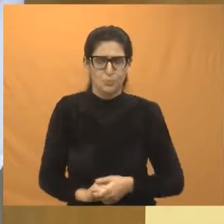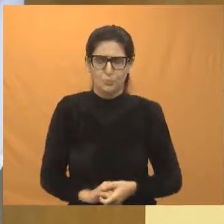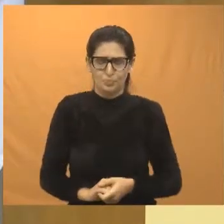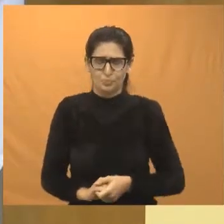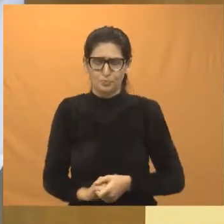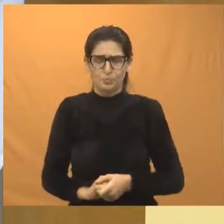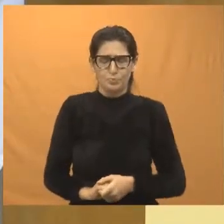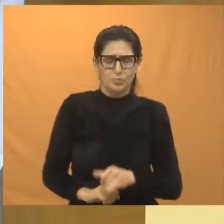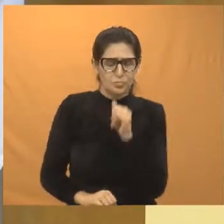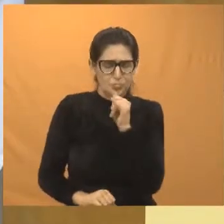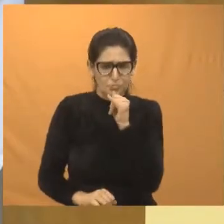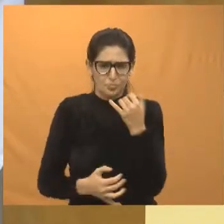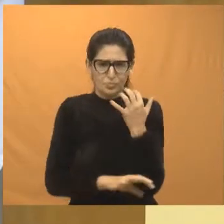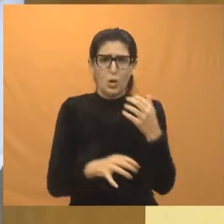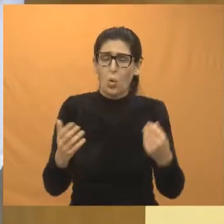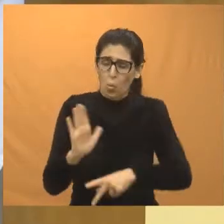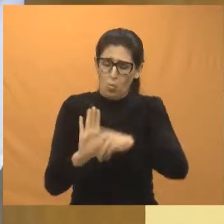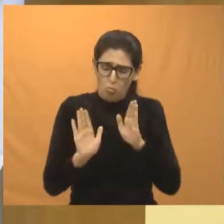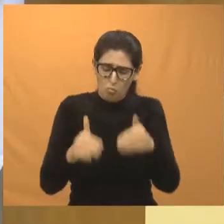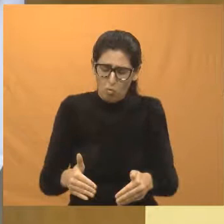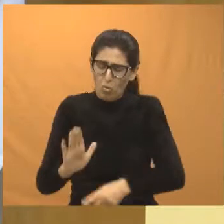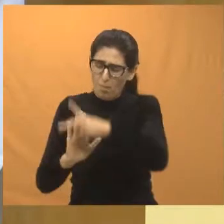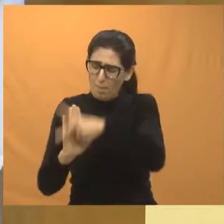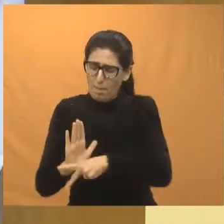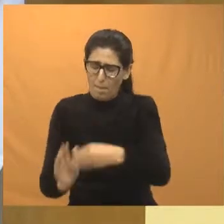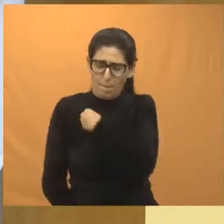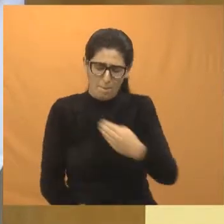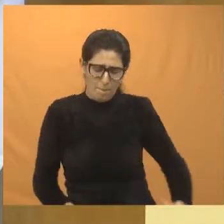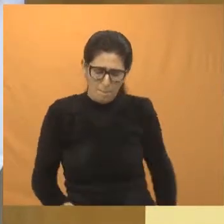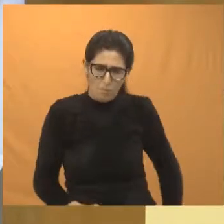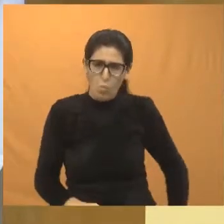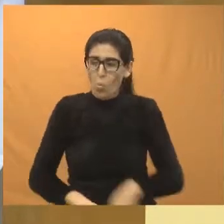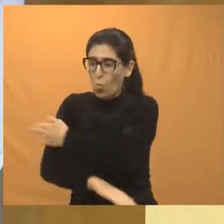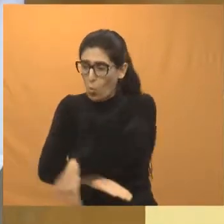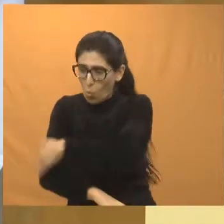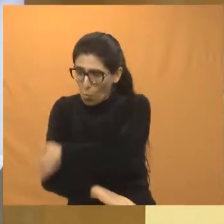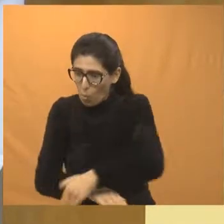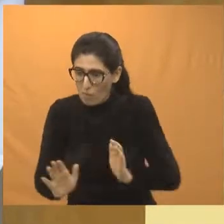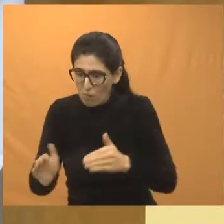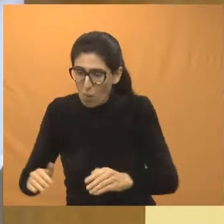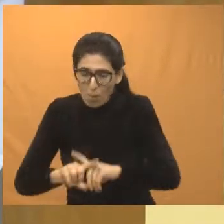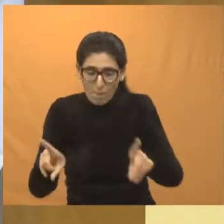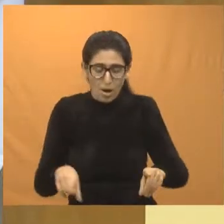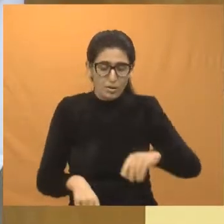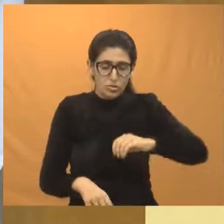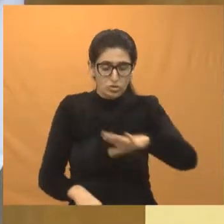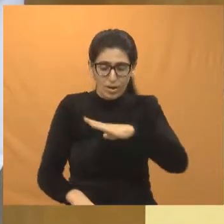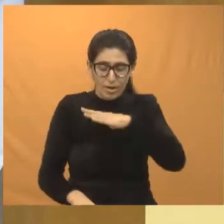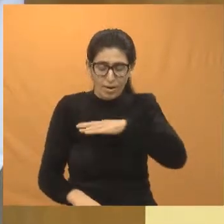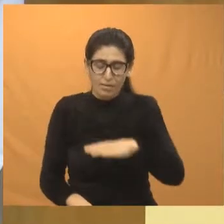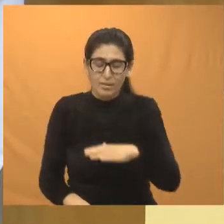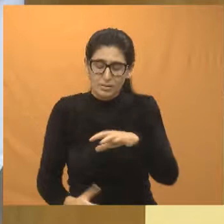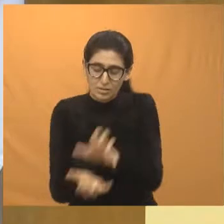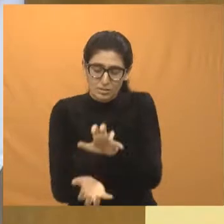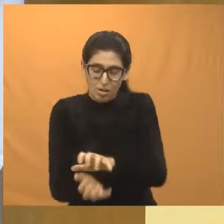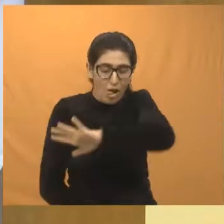né? A gente está falando da política pública, está olhando também só urbano, mas nós temos uma extensão por todo o território da cidade de Jacareí. Daqui a